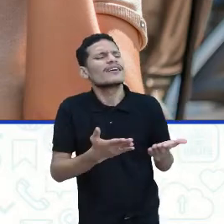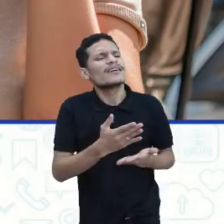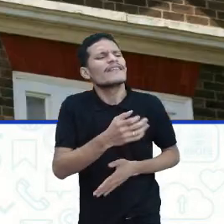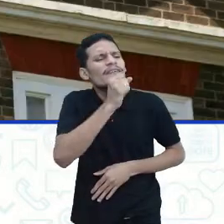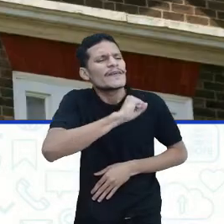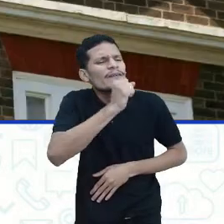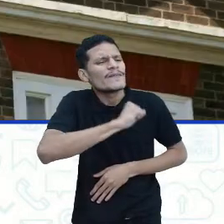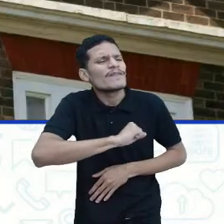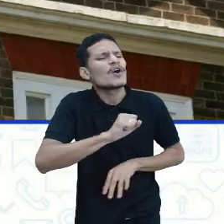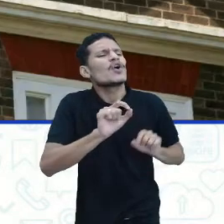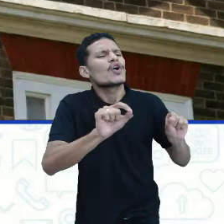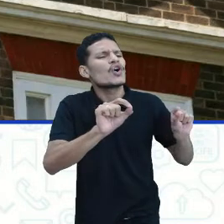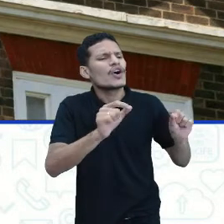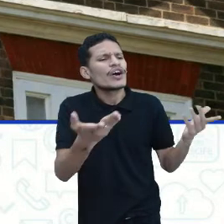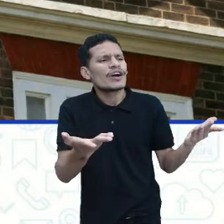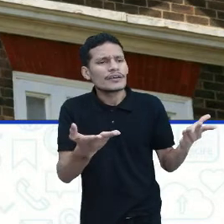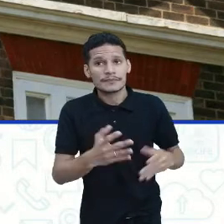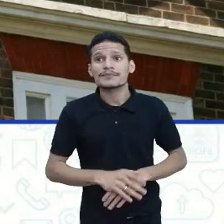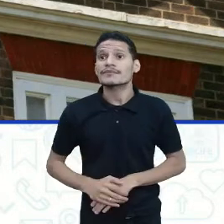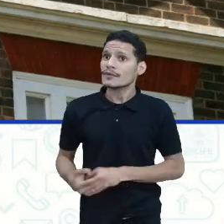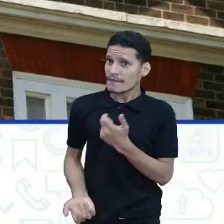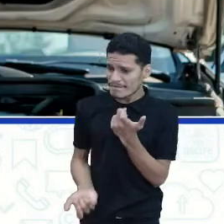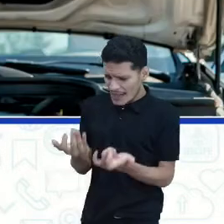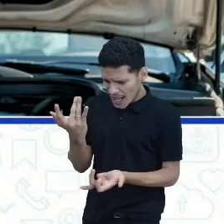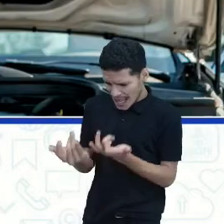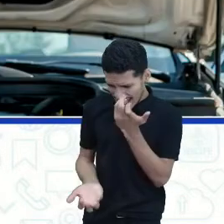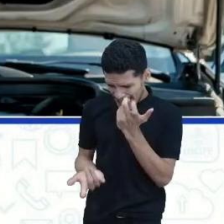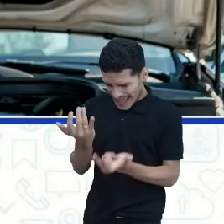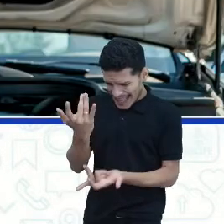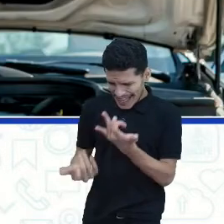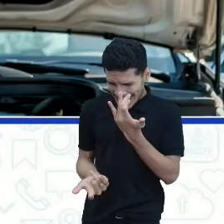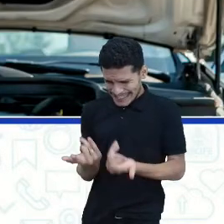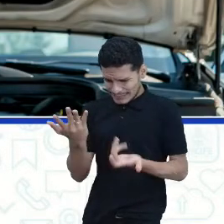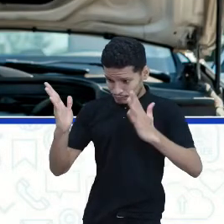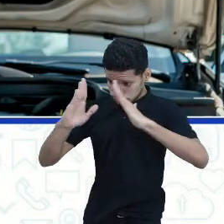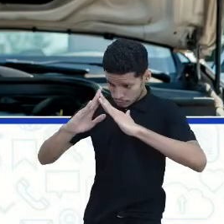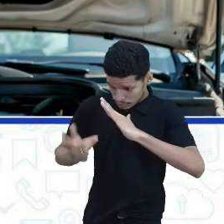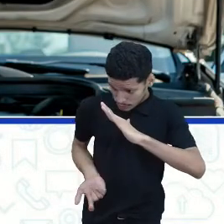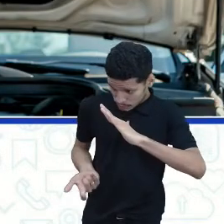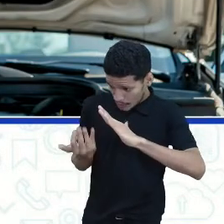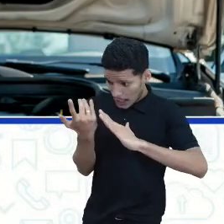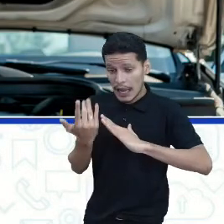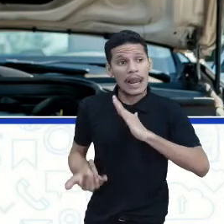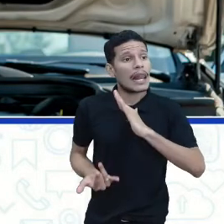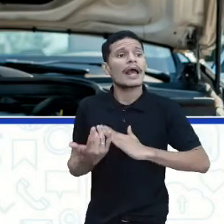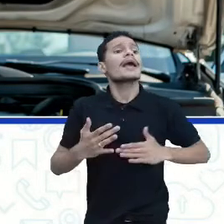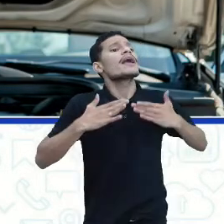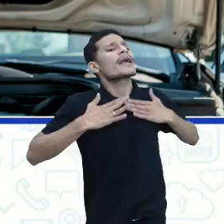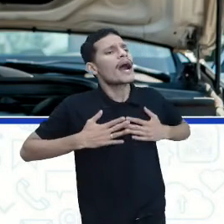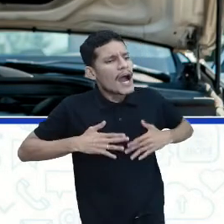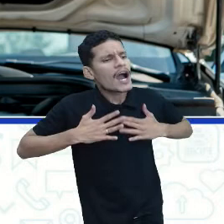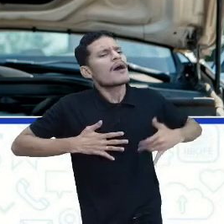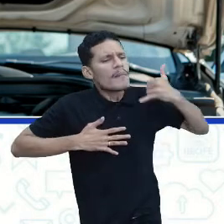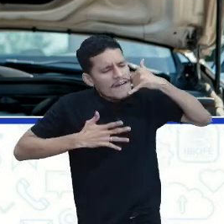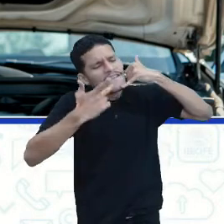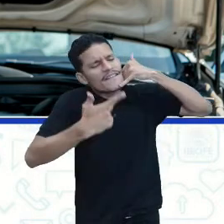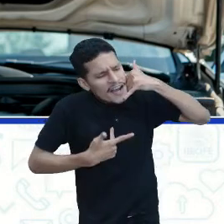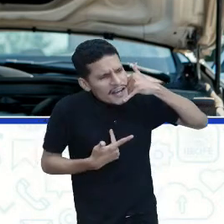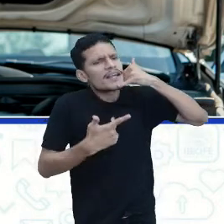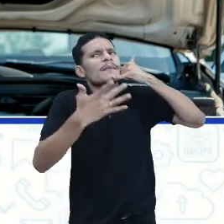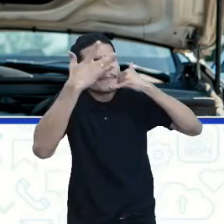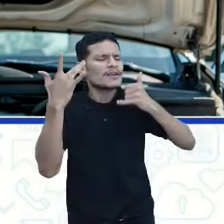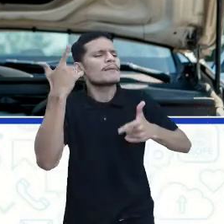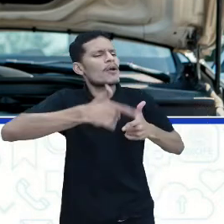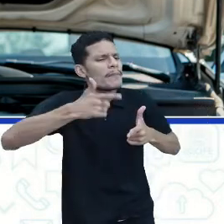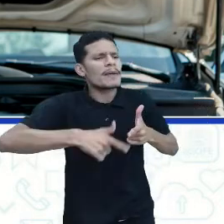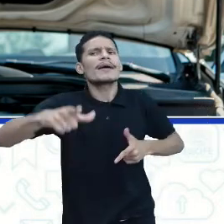vó. E o fogo comendo no centro. Calma, fale devagar, todo mundo tem